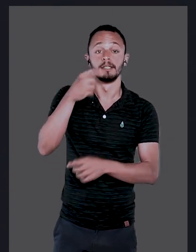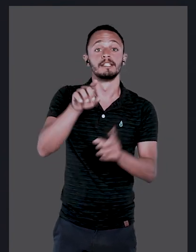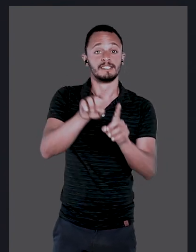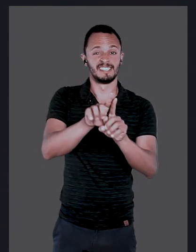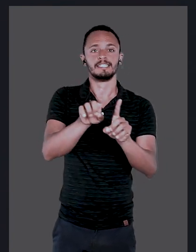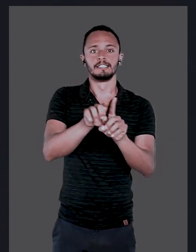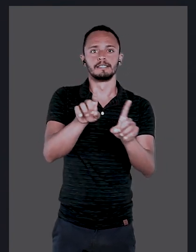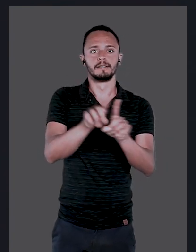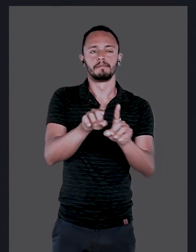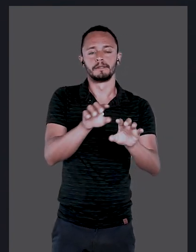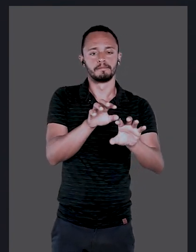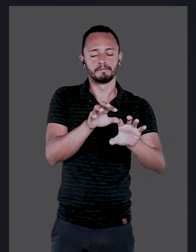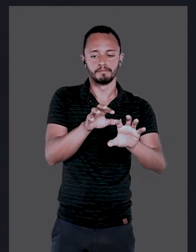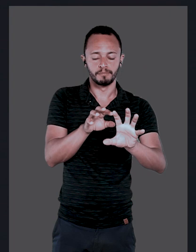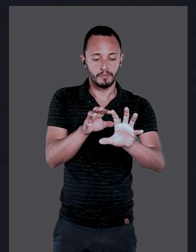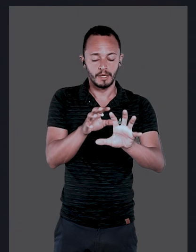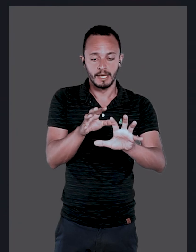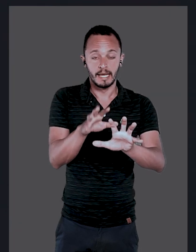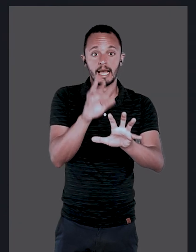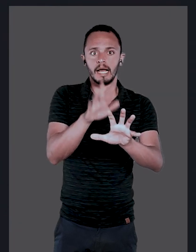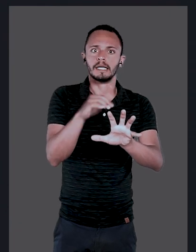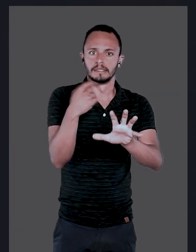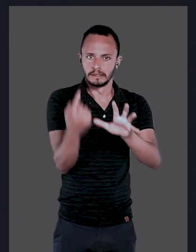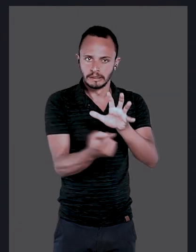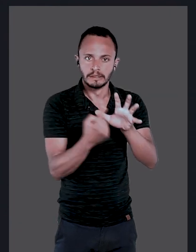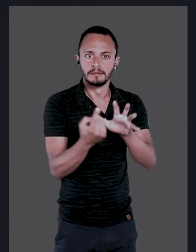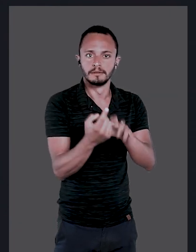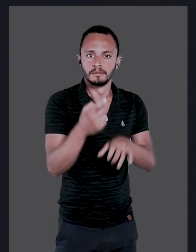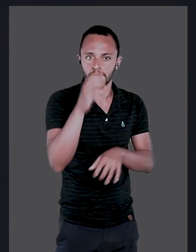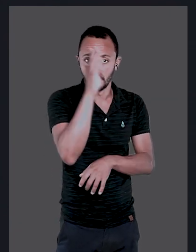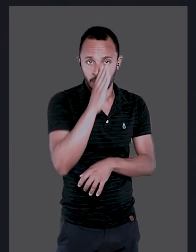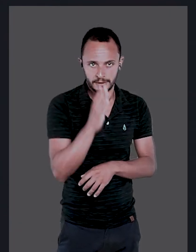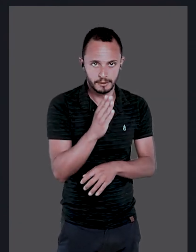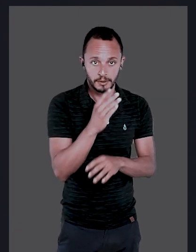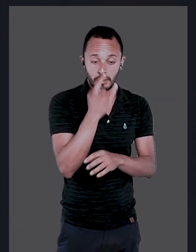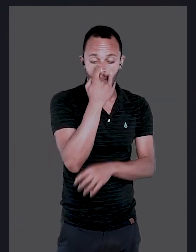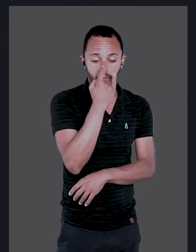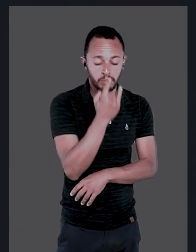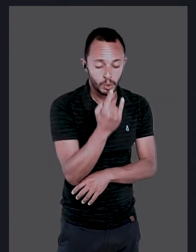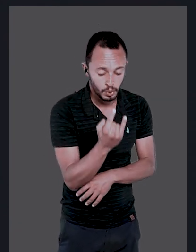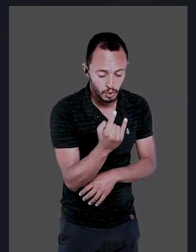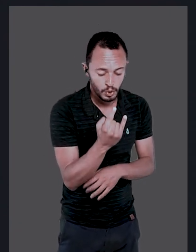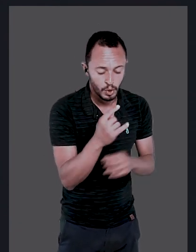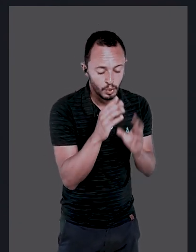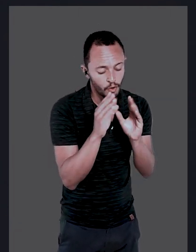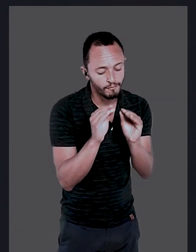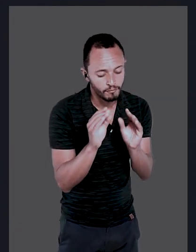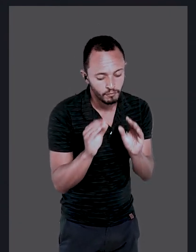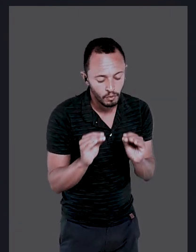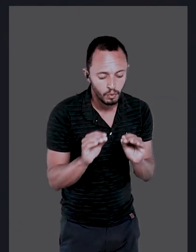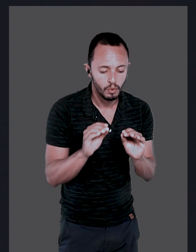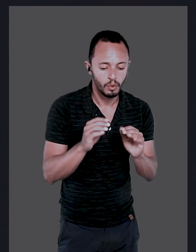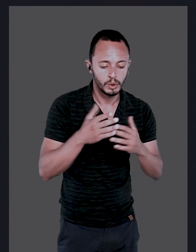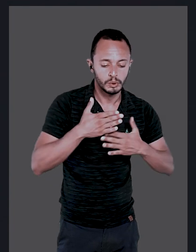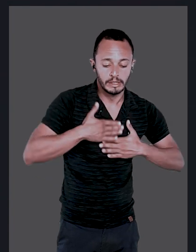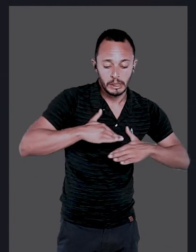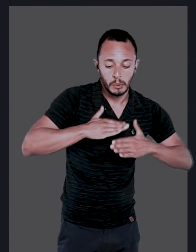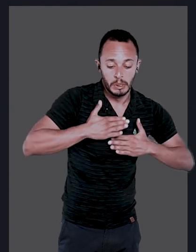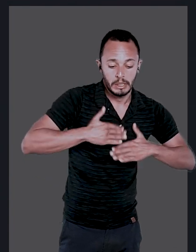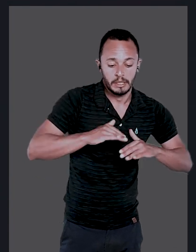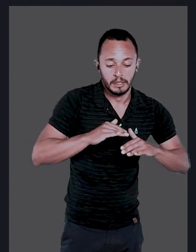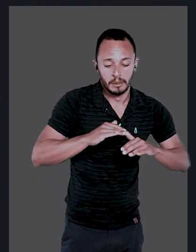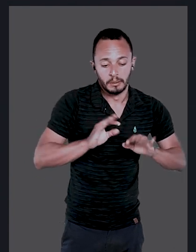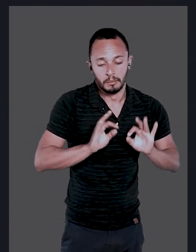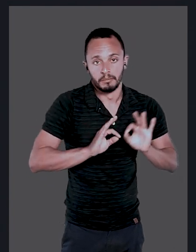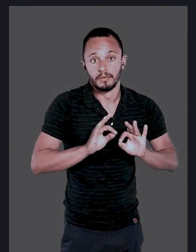nosso pensamento e desassossegar a nossa condição que tendencialmente procura o